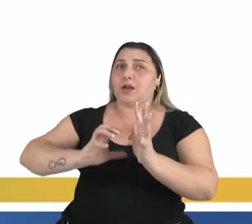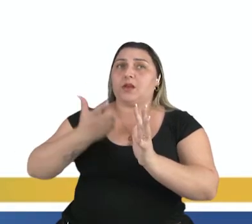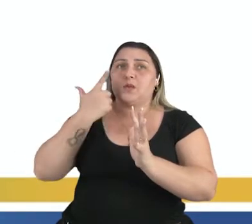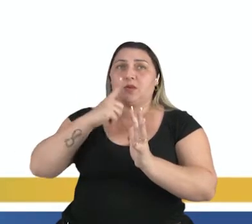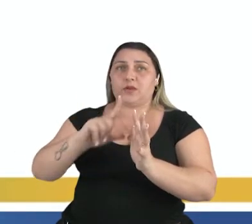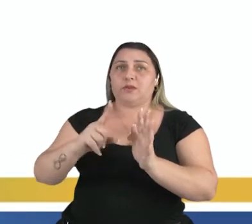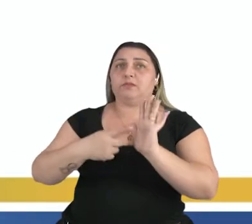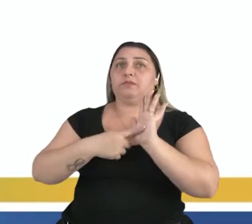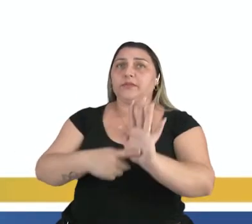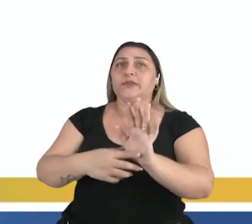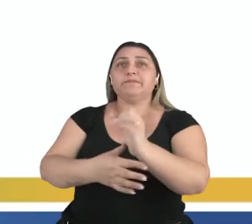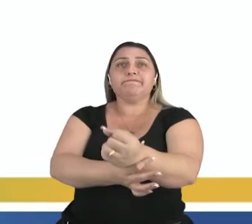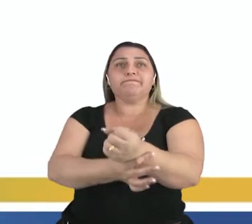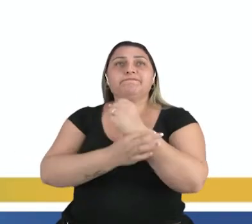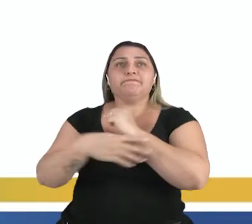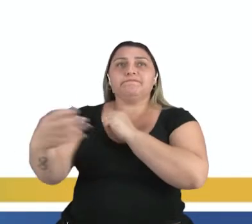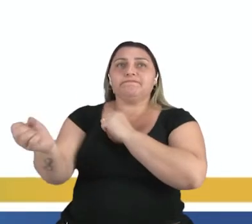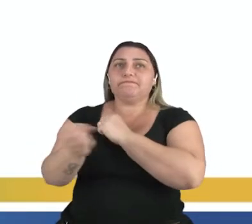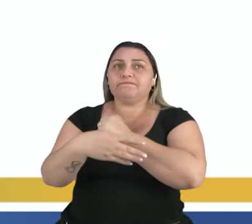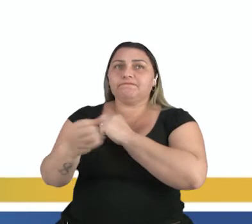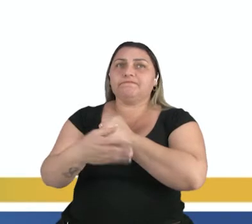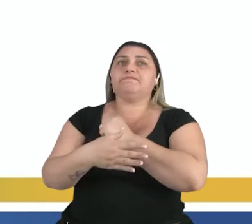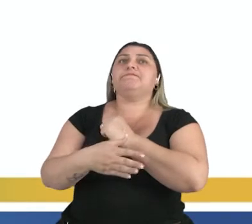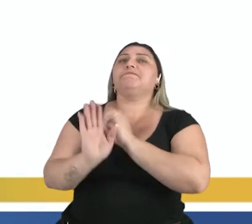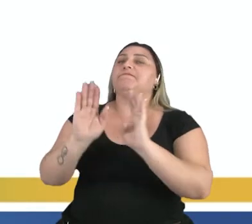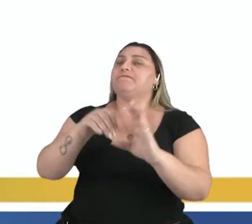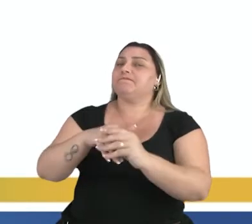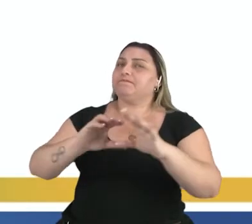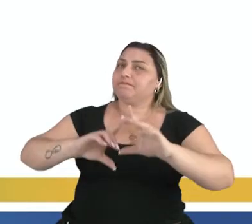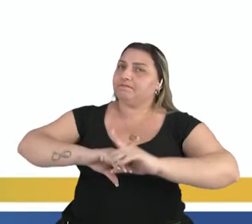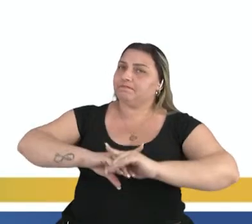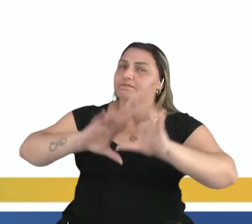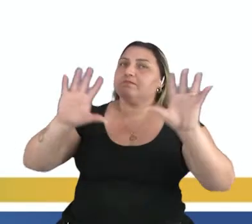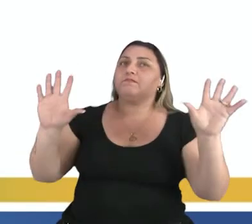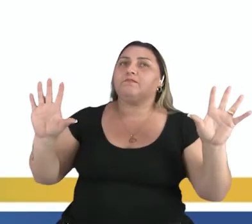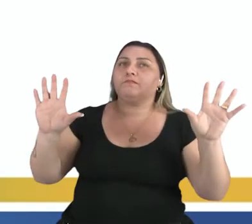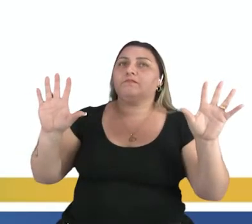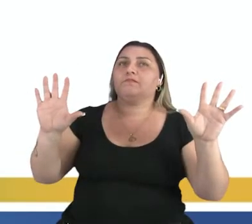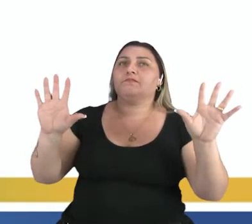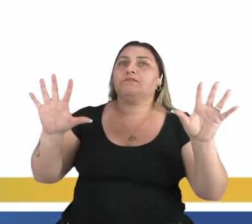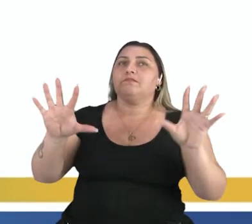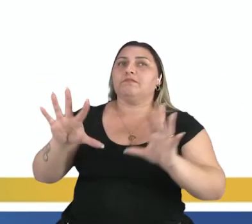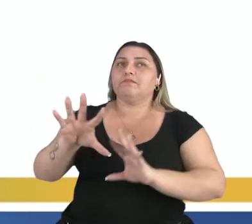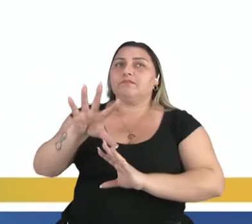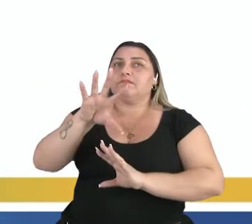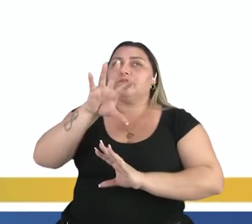apuração. Parece estar garantidas novas rodadas e ataques à